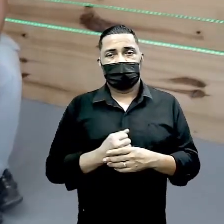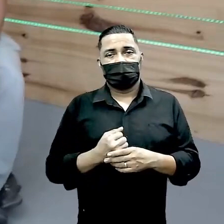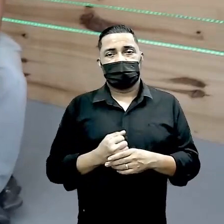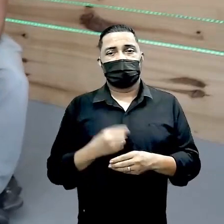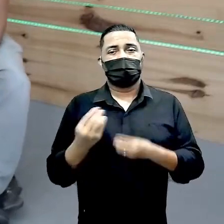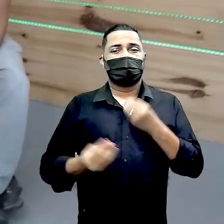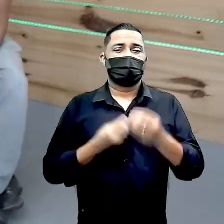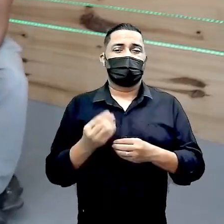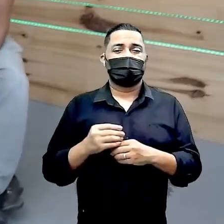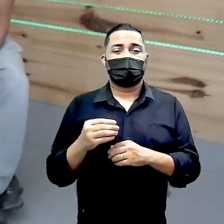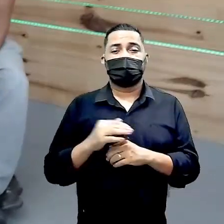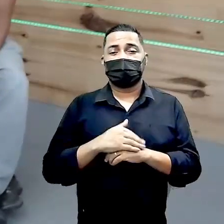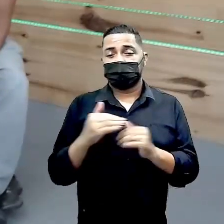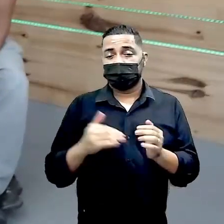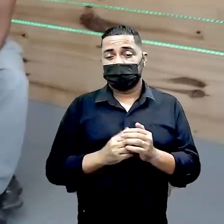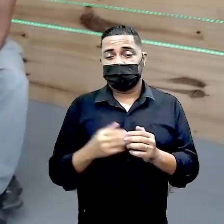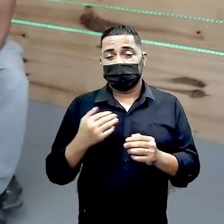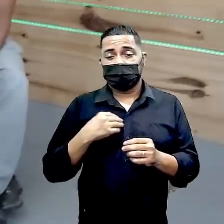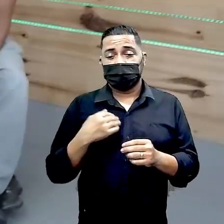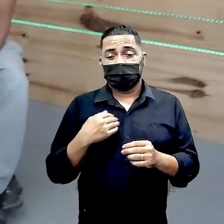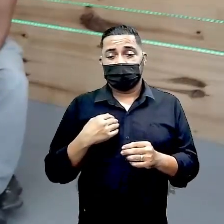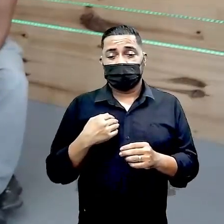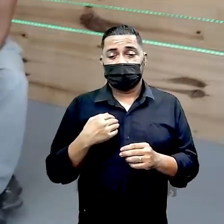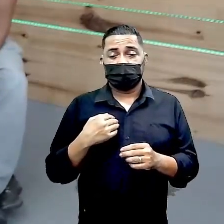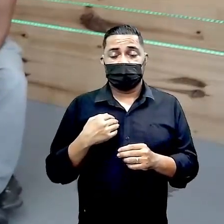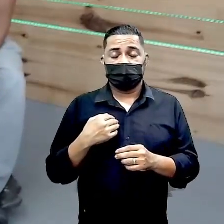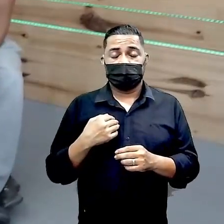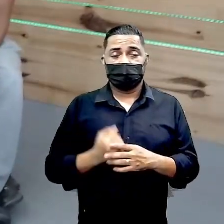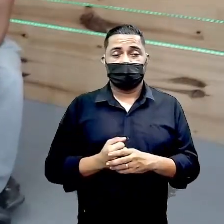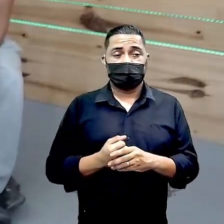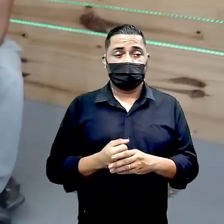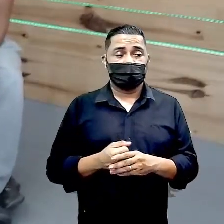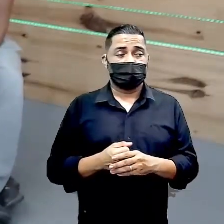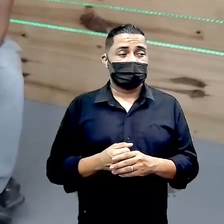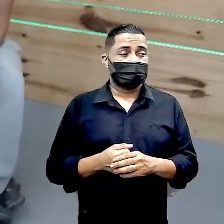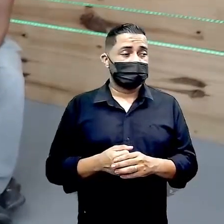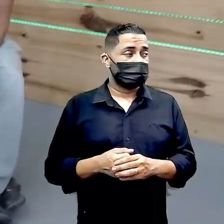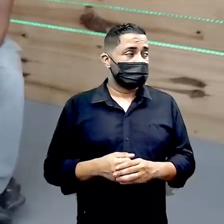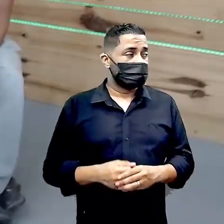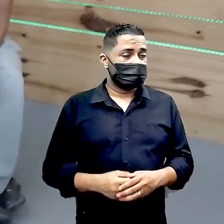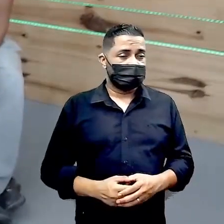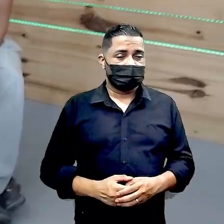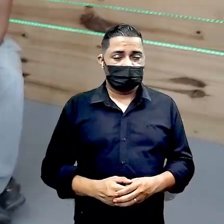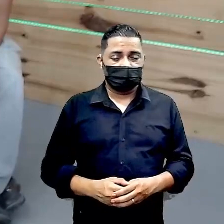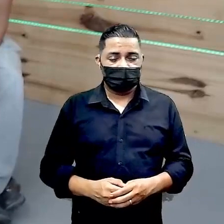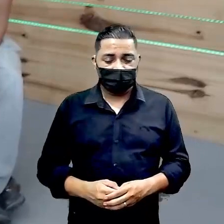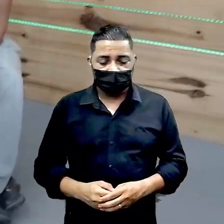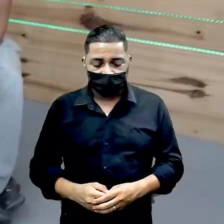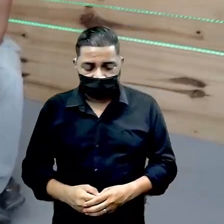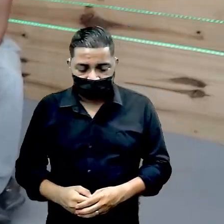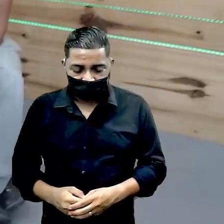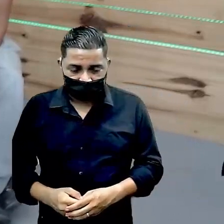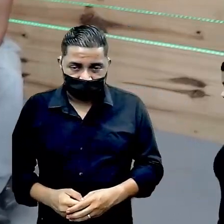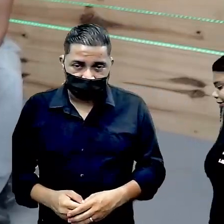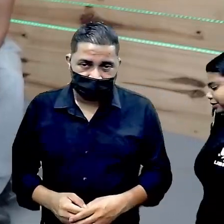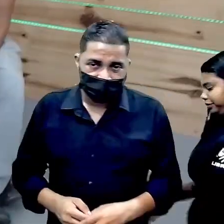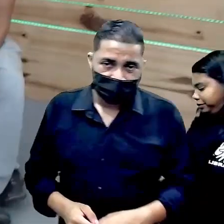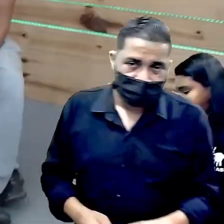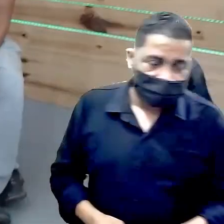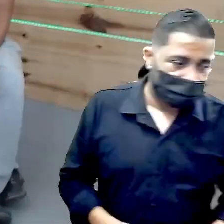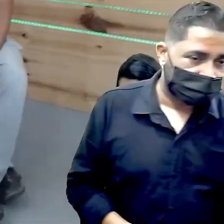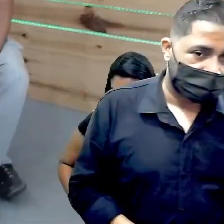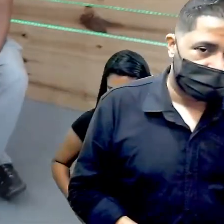Assim como para todo mundo, mas eu fiquei muito surpresa. Dá um certo saudosismo, né? Ver o Notepad ainda lá na frente sendo tão utilizado.